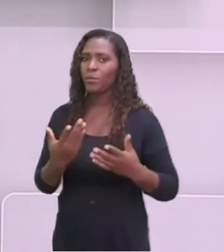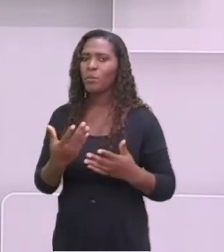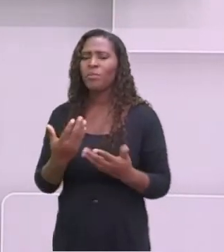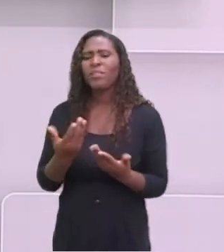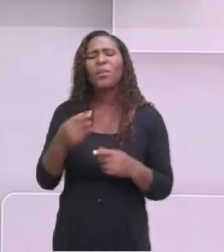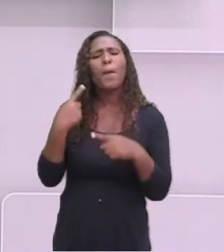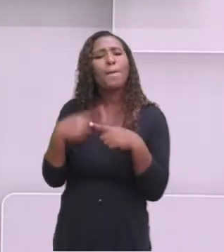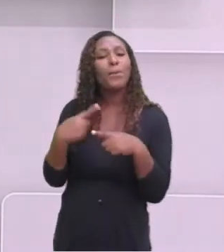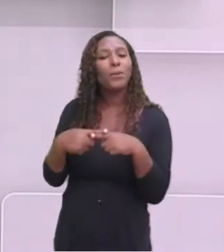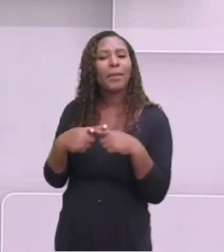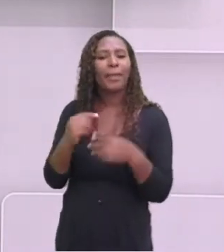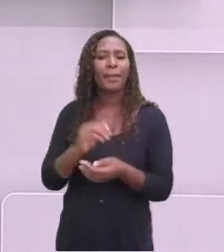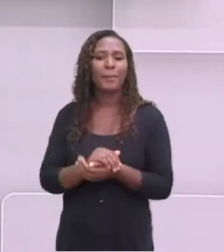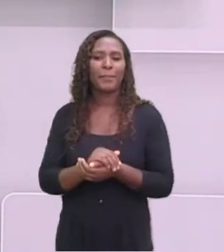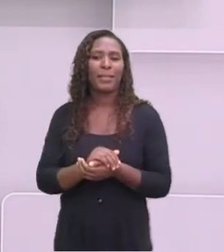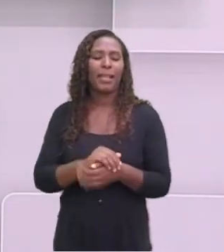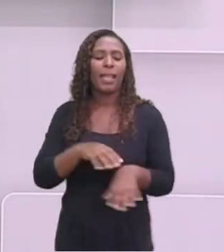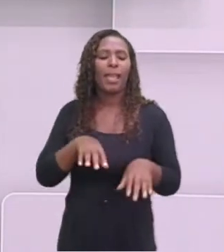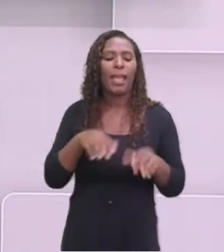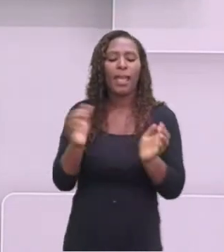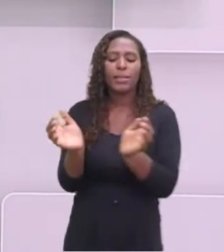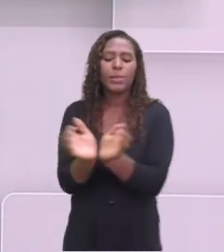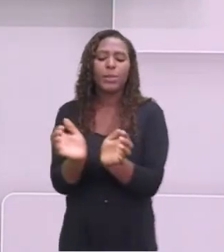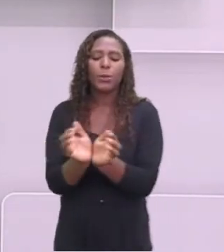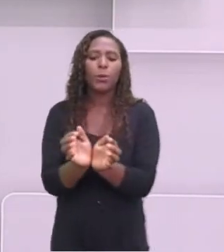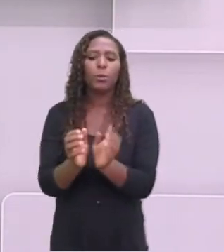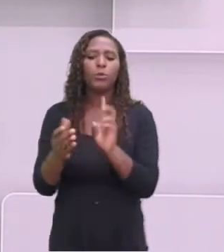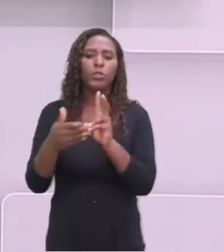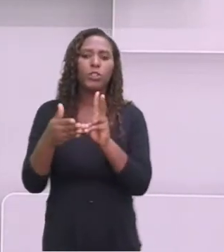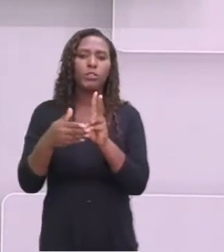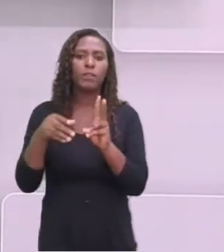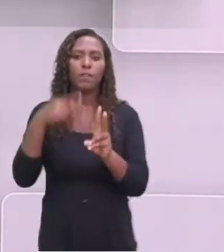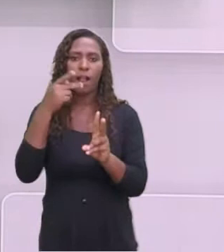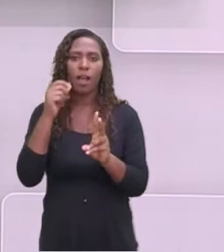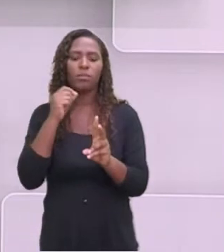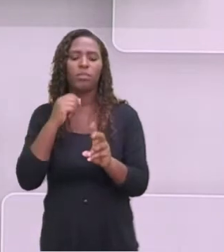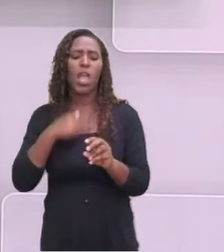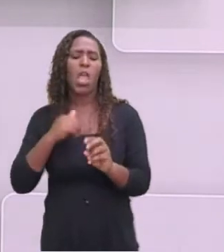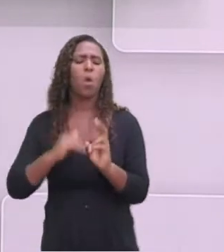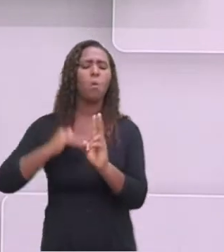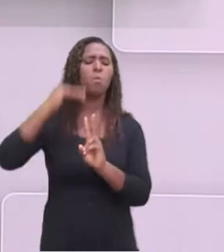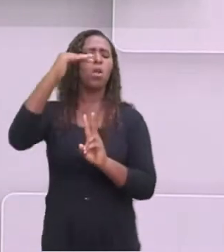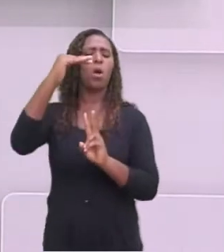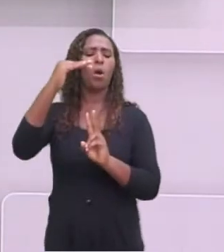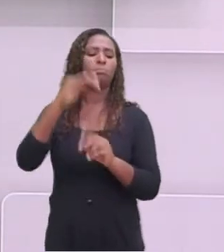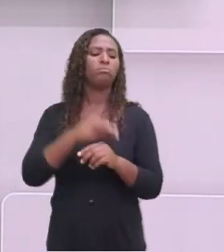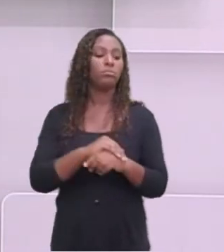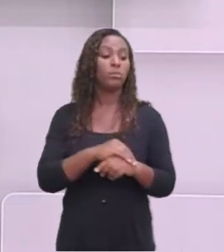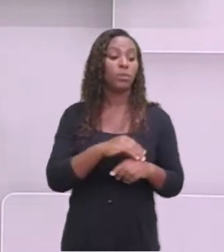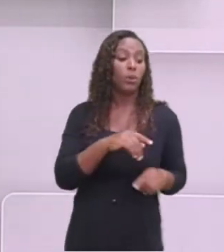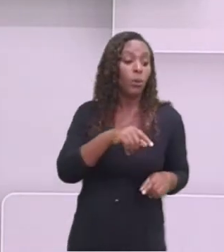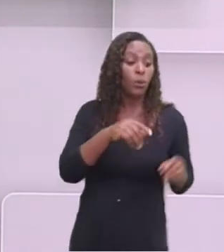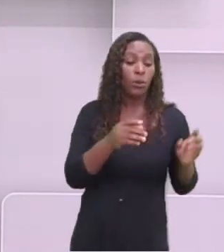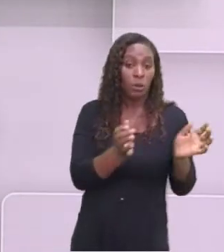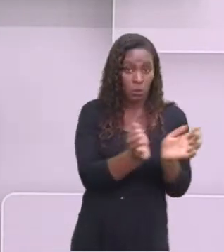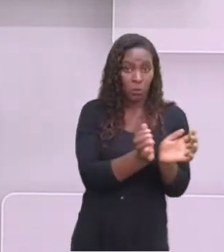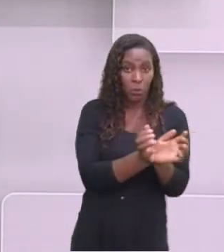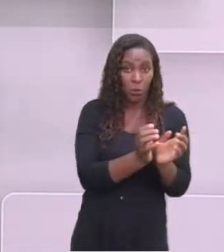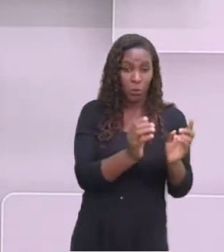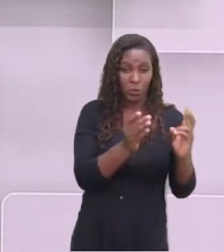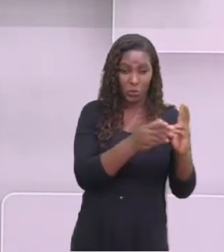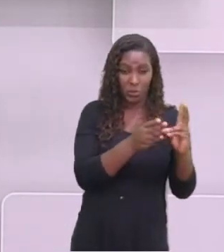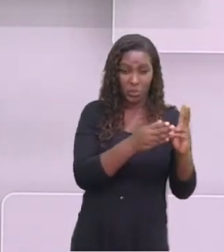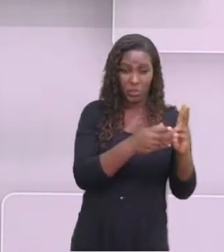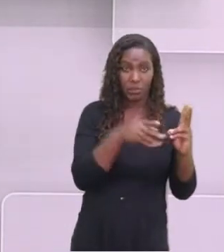sua superioridade sobre o outro. Além disso, os indígenas não tinham um estado